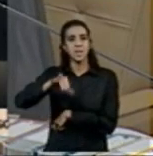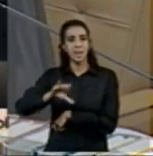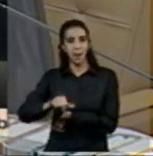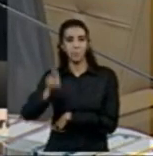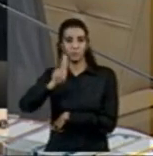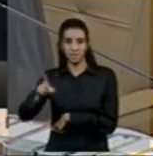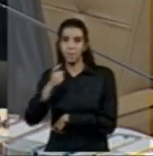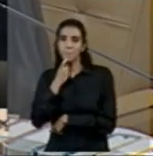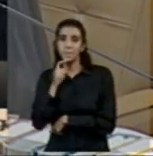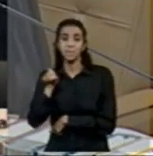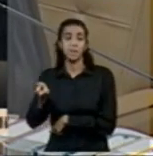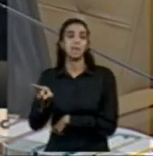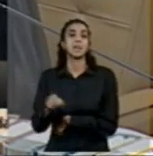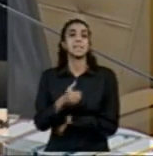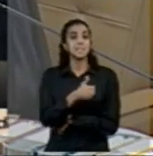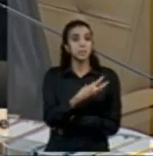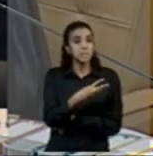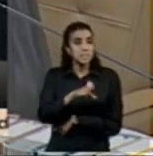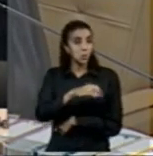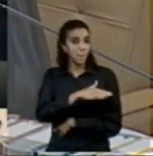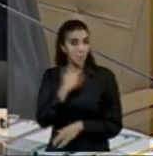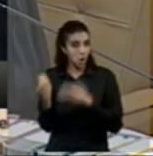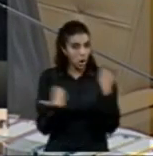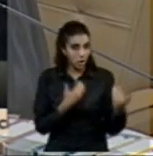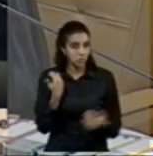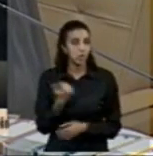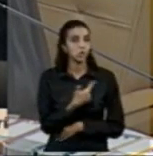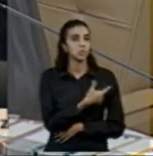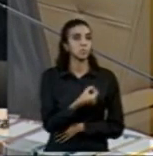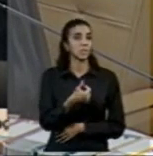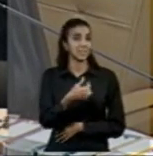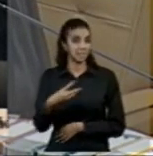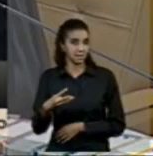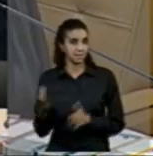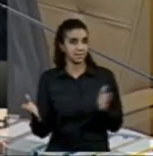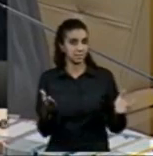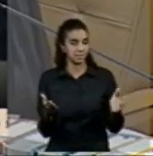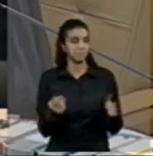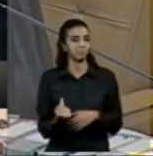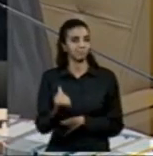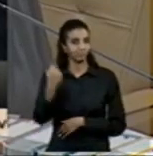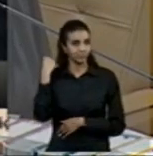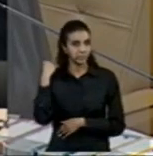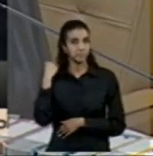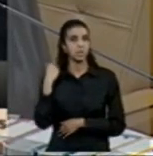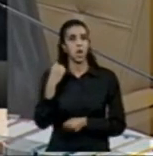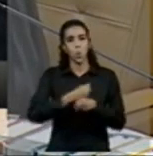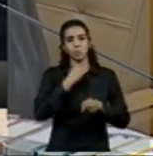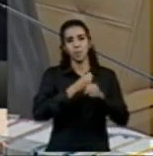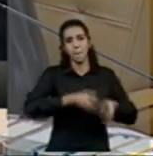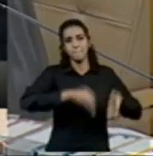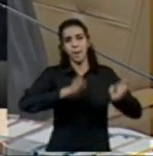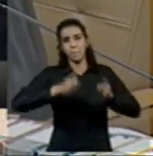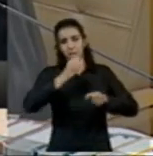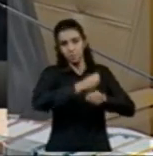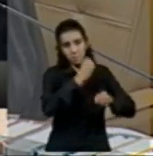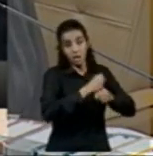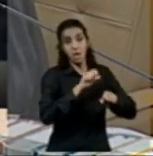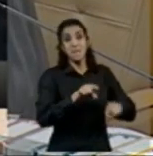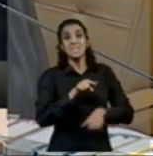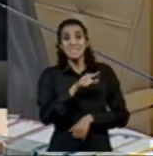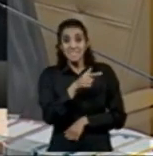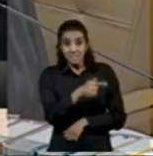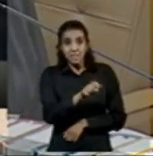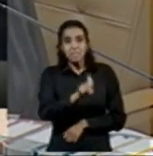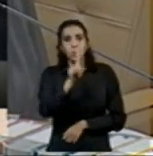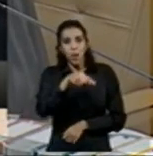das 135 mortes ocorridas em 2013 na construção de edifícios, 75